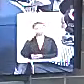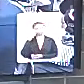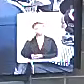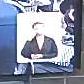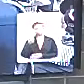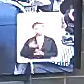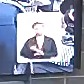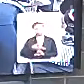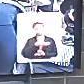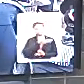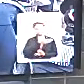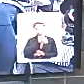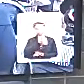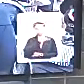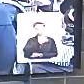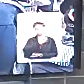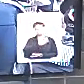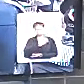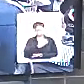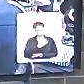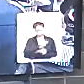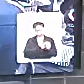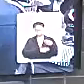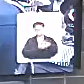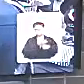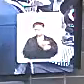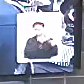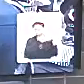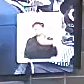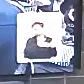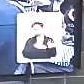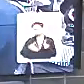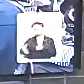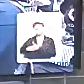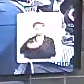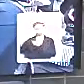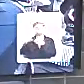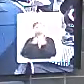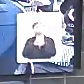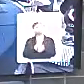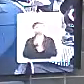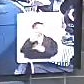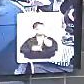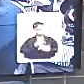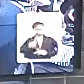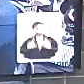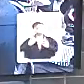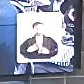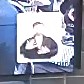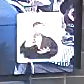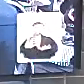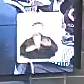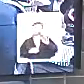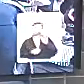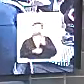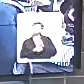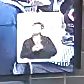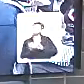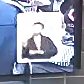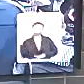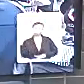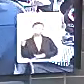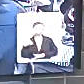1980 que a gente tá aí acompanhando o movimento de pessoas com deficiência e em alguns momentos ali alguns não vários momentos eu